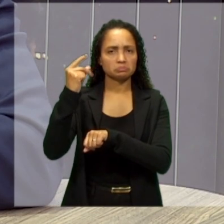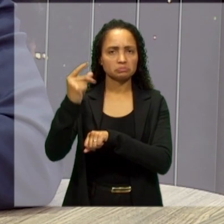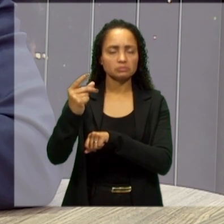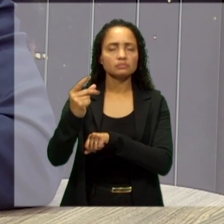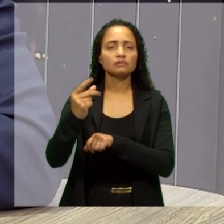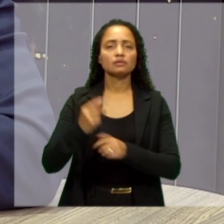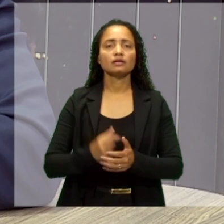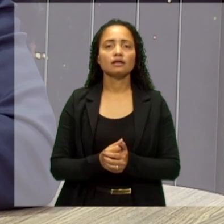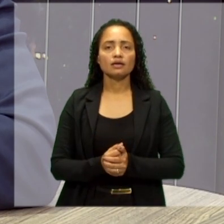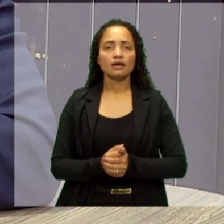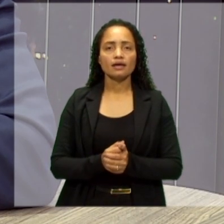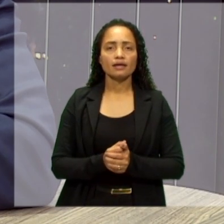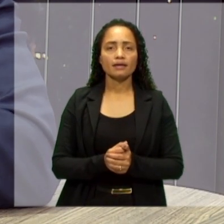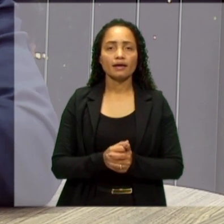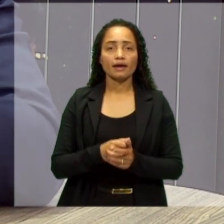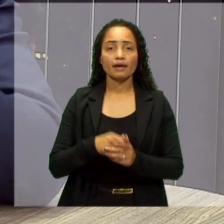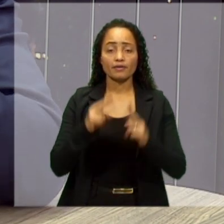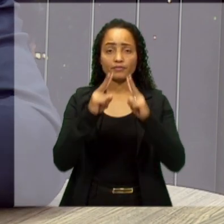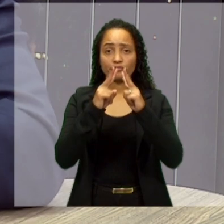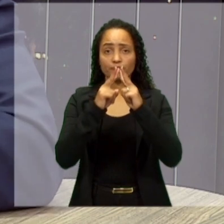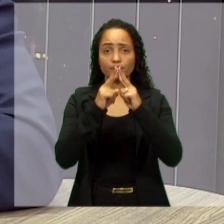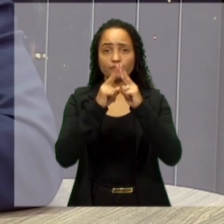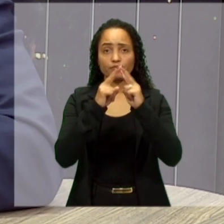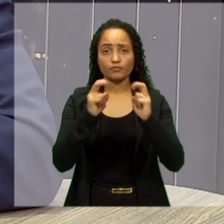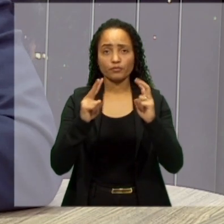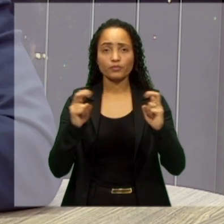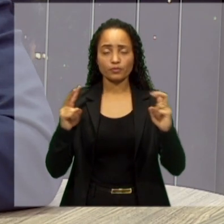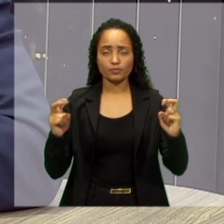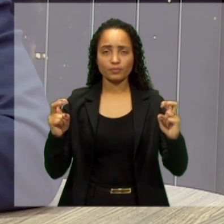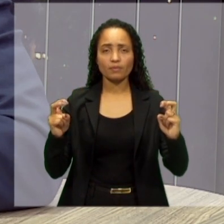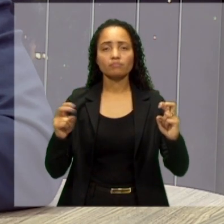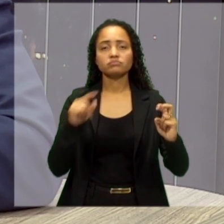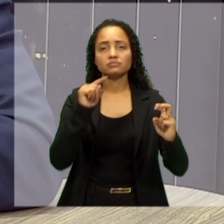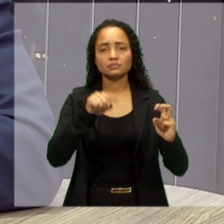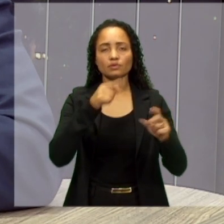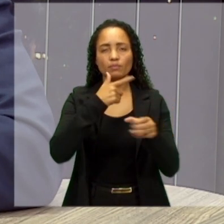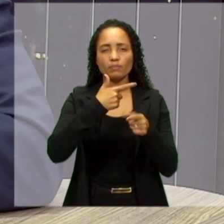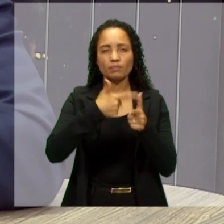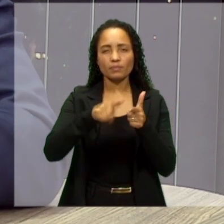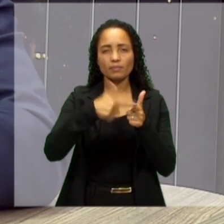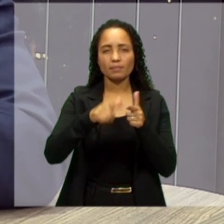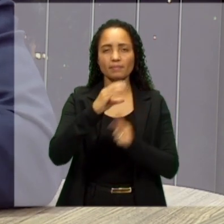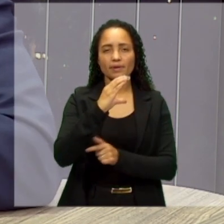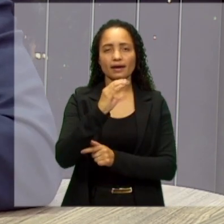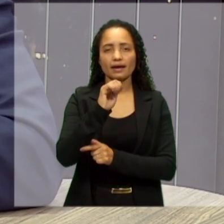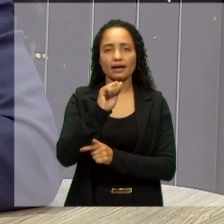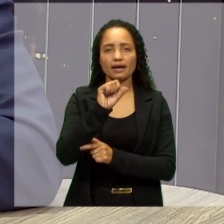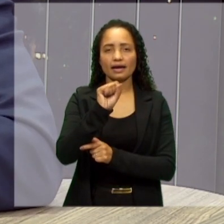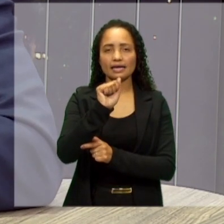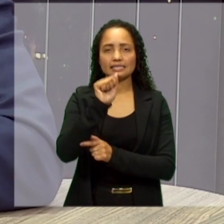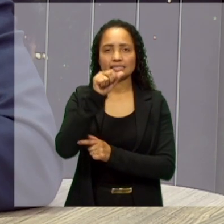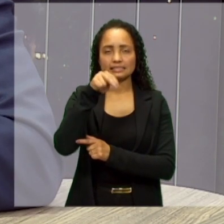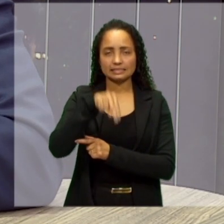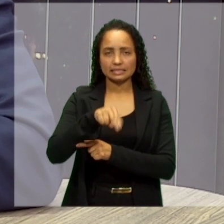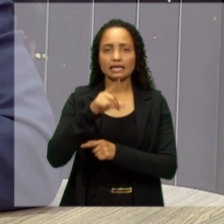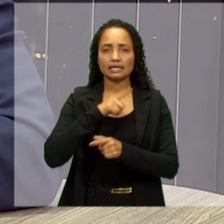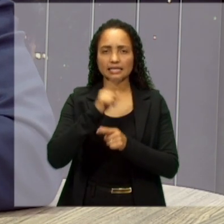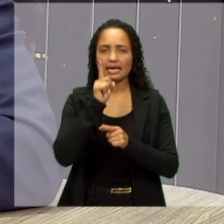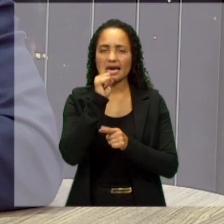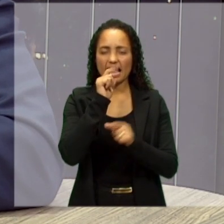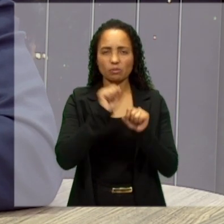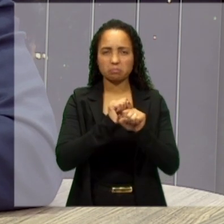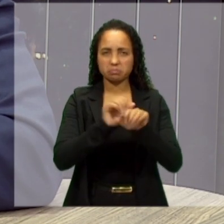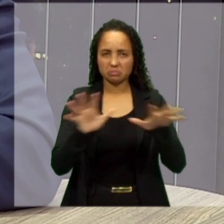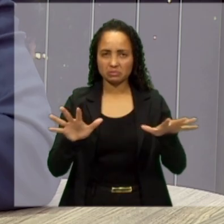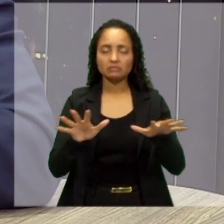muito importante em Florianópolis, quando teve o problema com a Casan, o represamento, aquele rompimento que teve. Então,